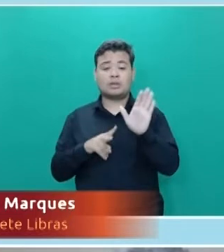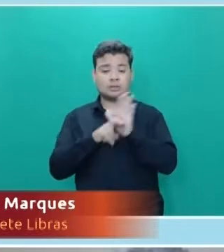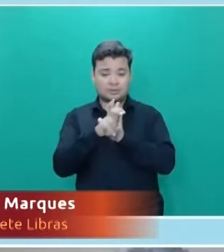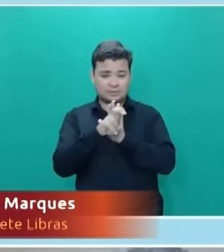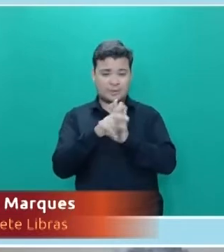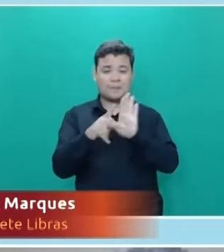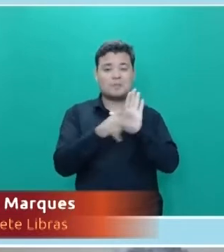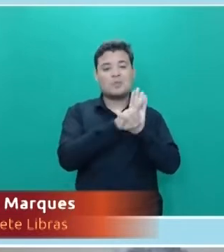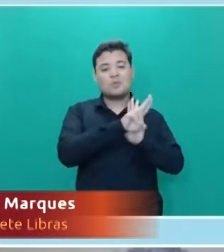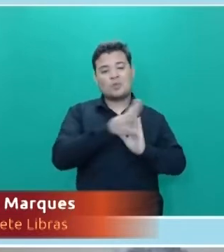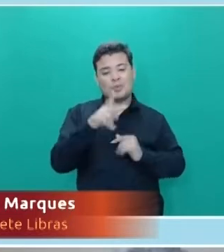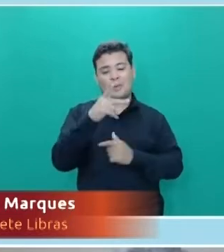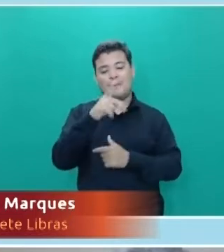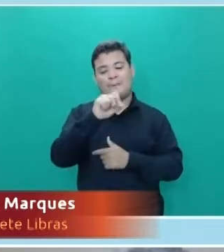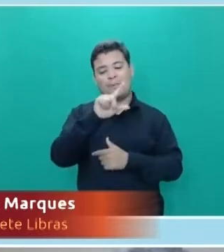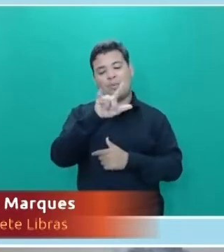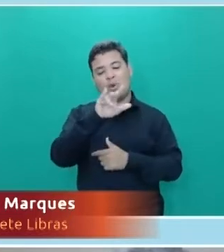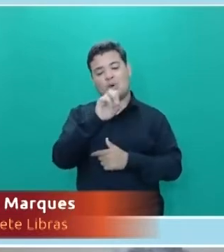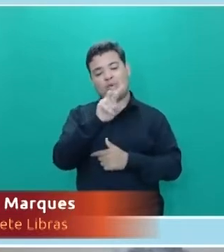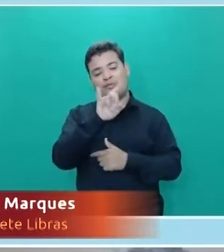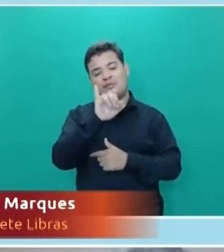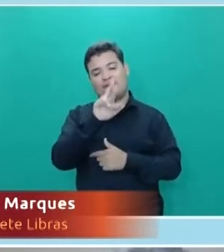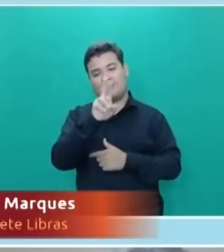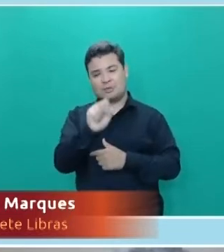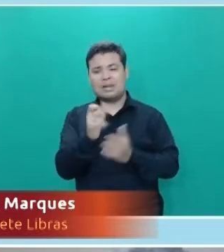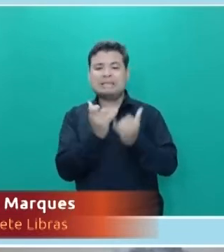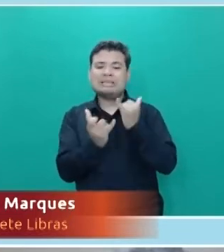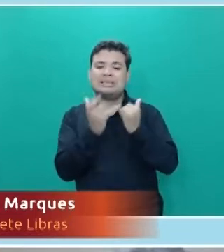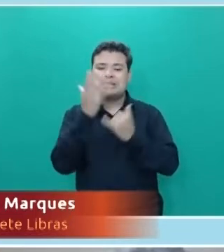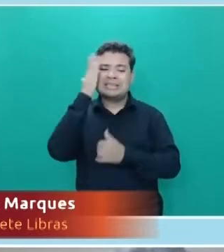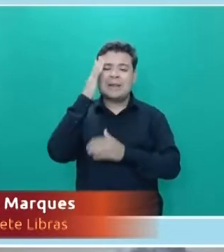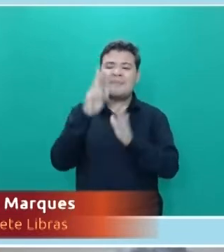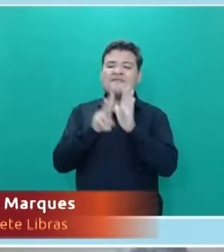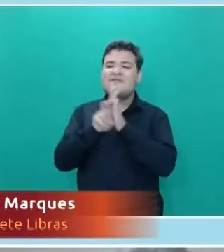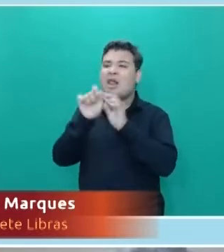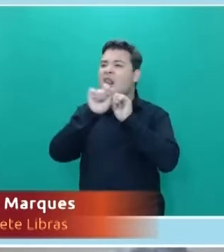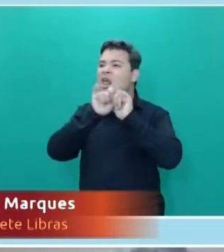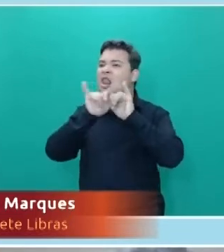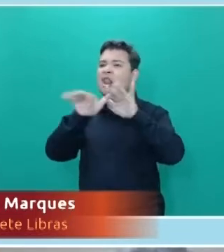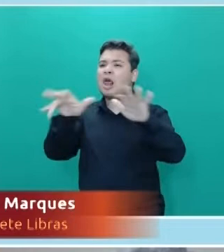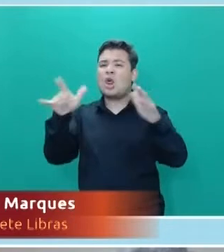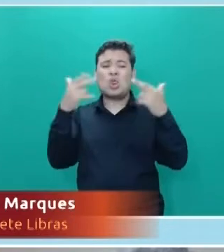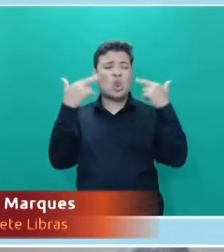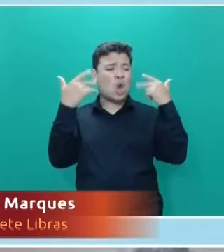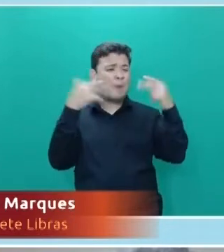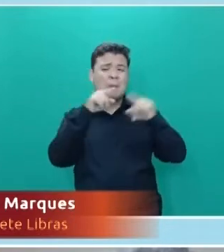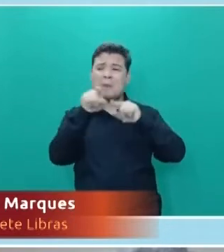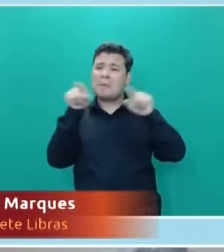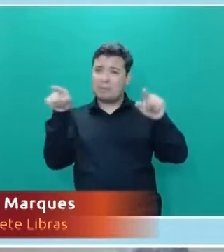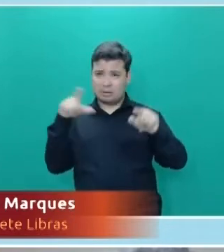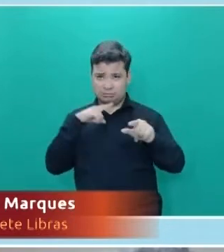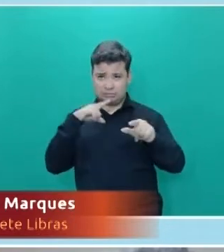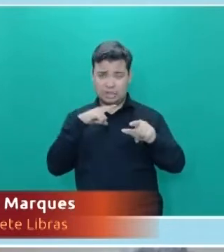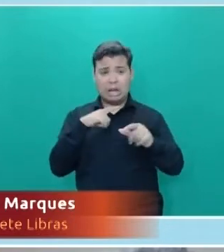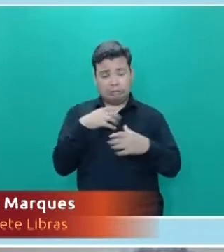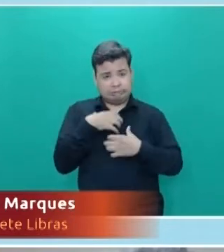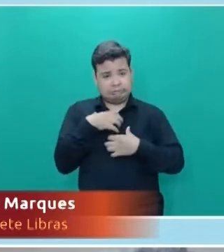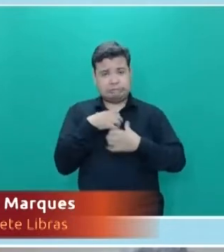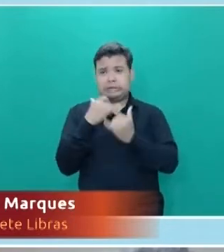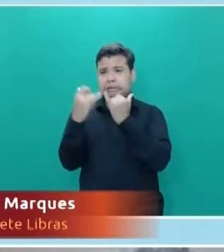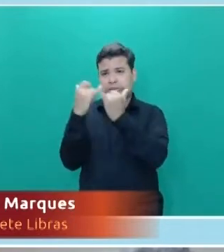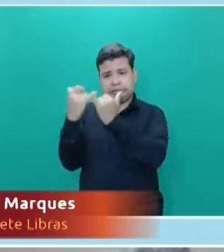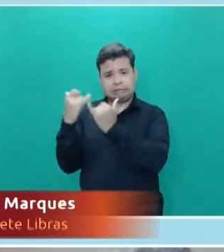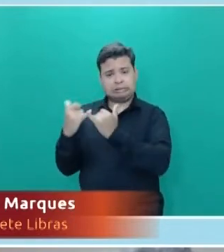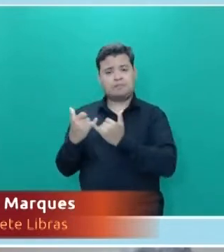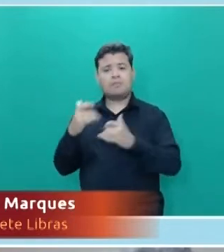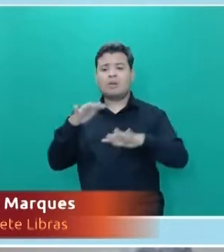poliovírus, e como viroses, né, assim, comuns da infância, né, são sintomas que às